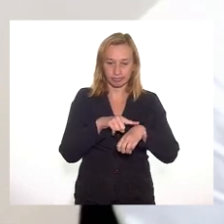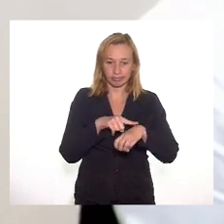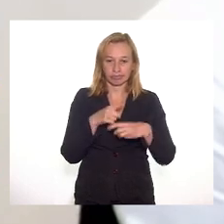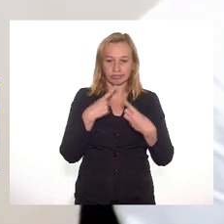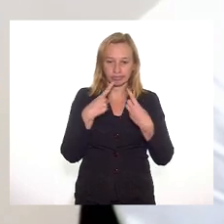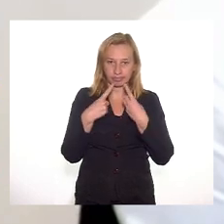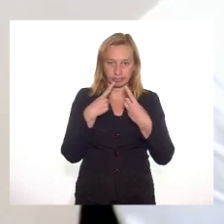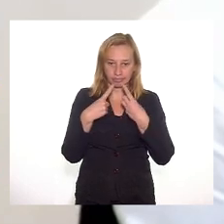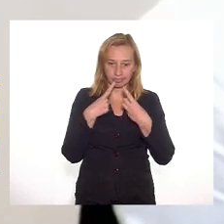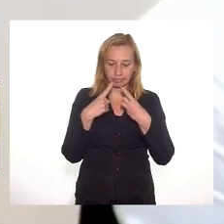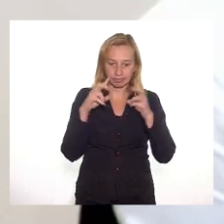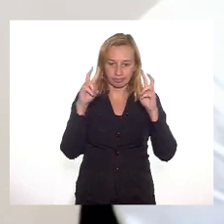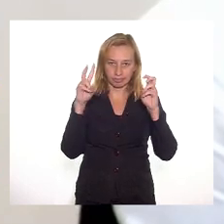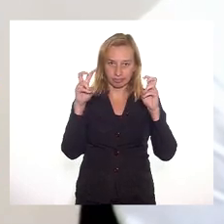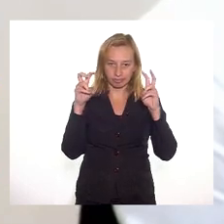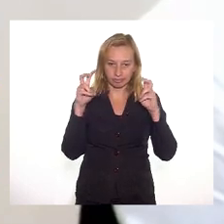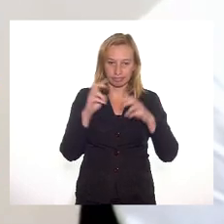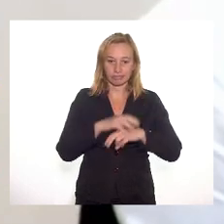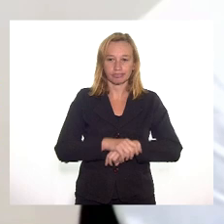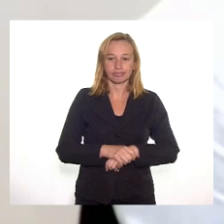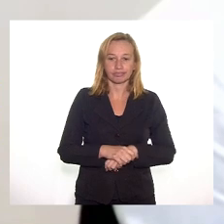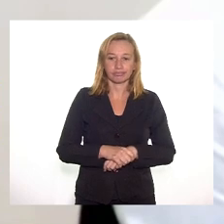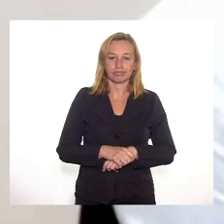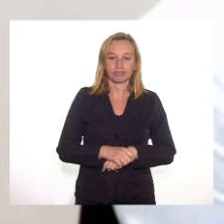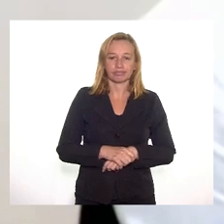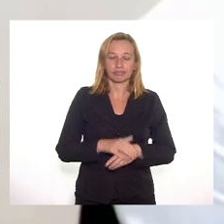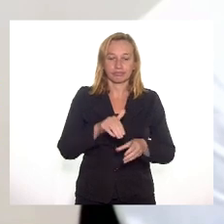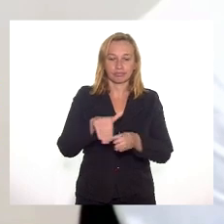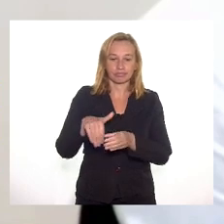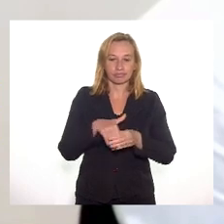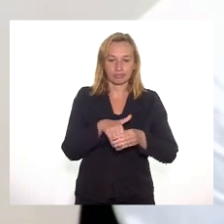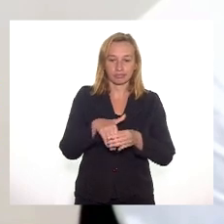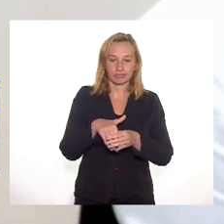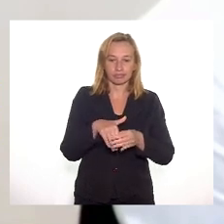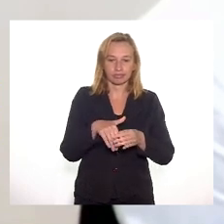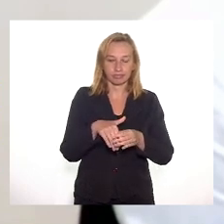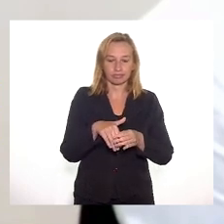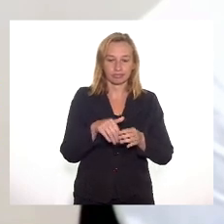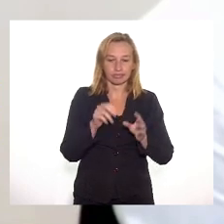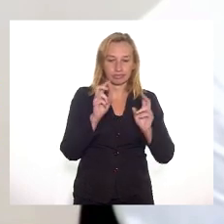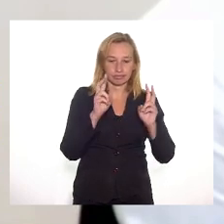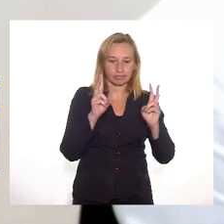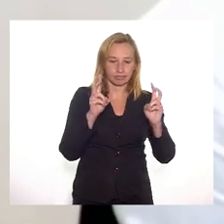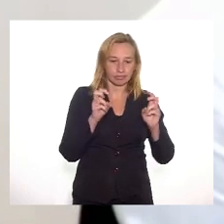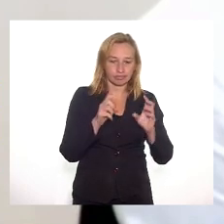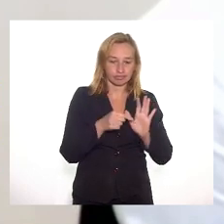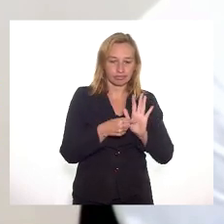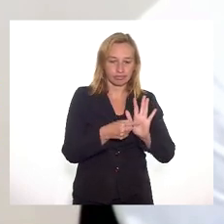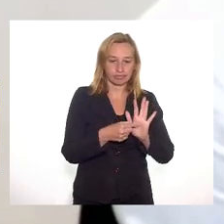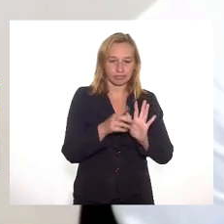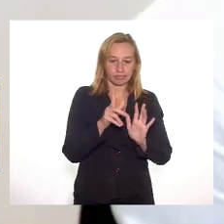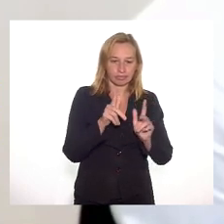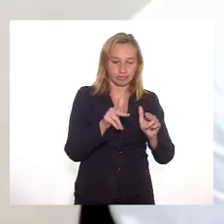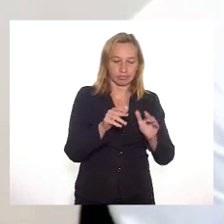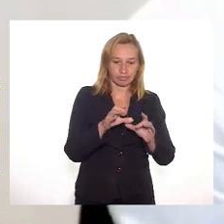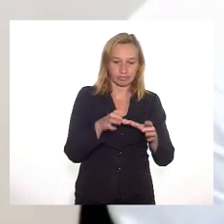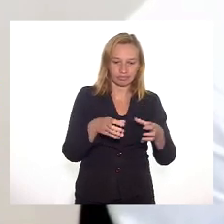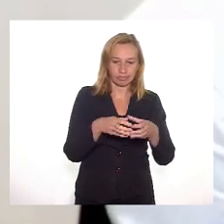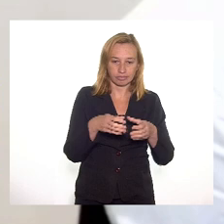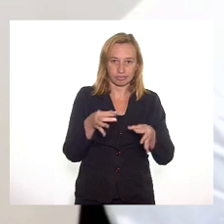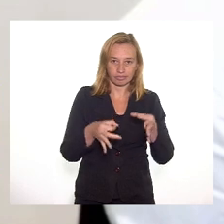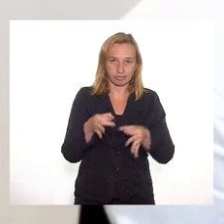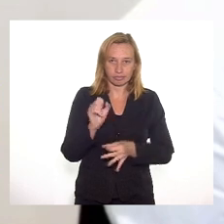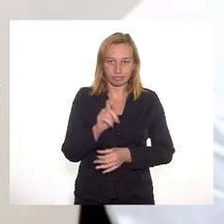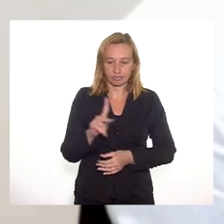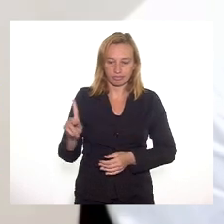para discutir a matéria, e nós vamos votar a matéria como saiu da Comissão de Constituição e Justiça. Ok? Quero